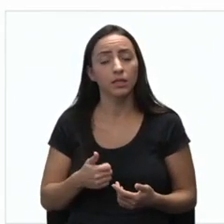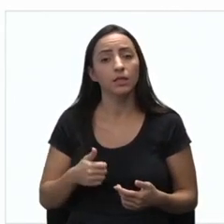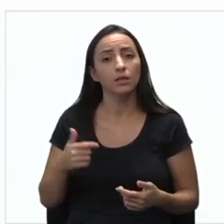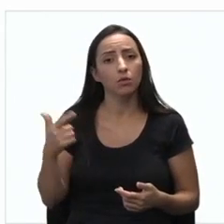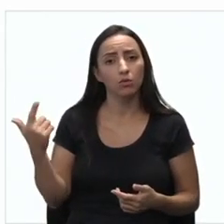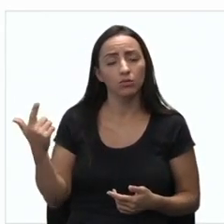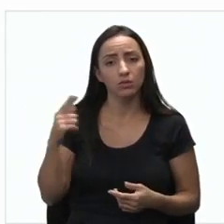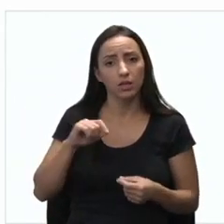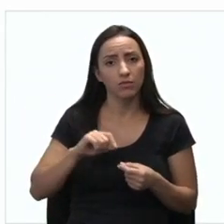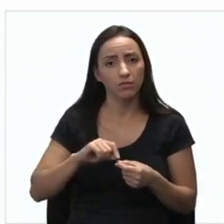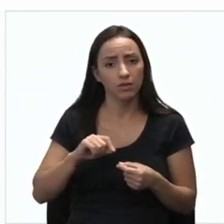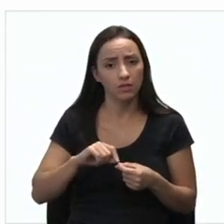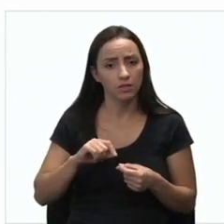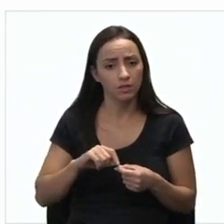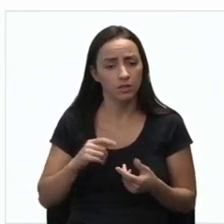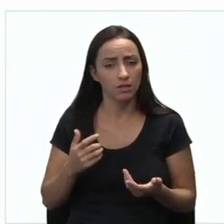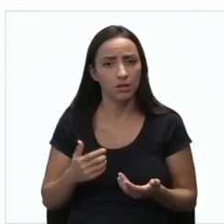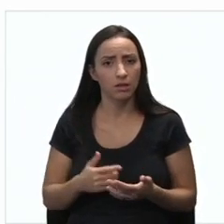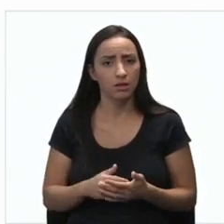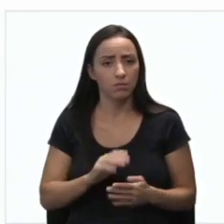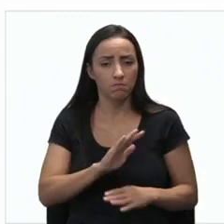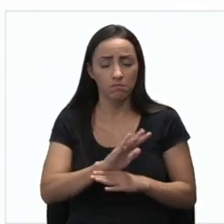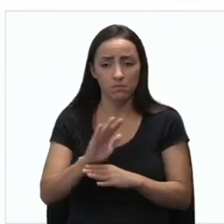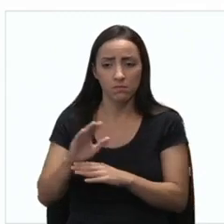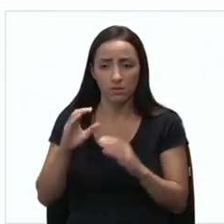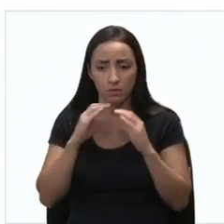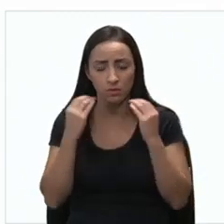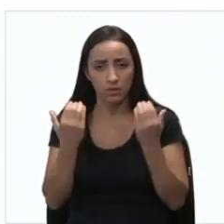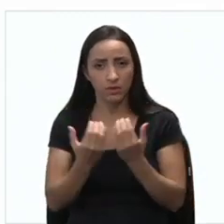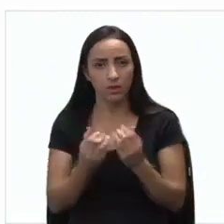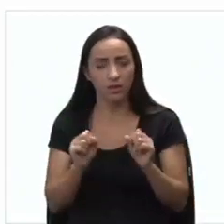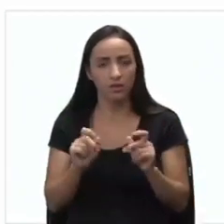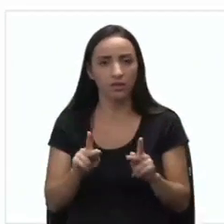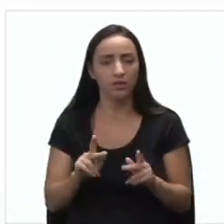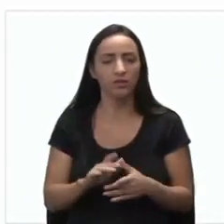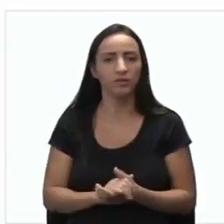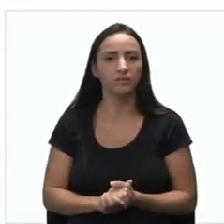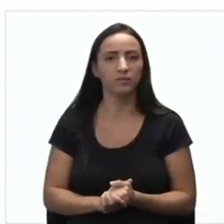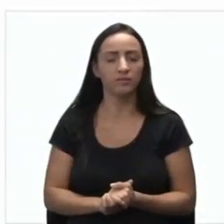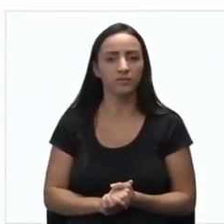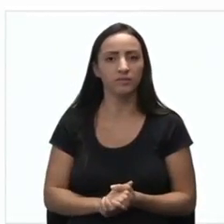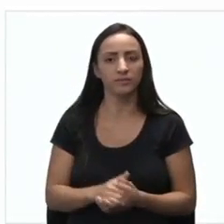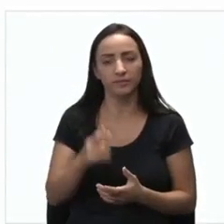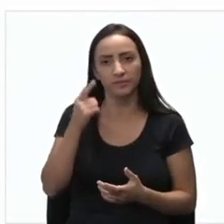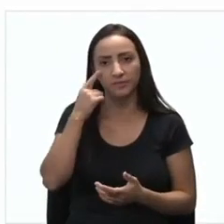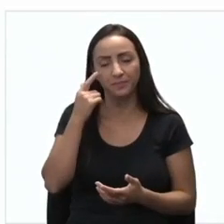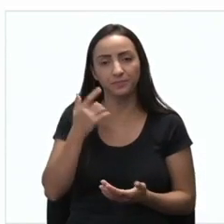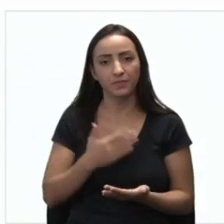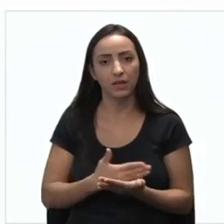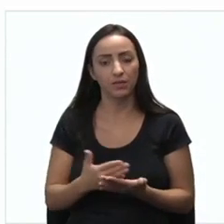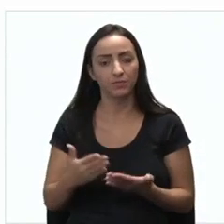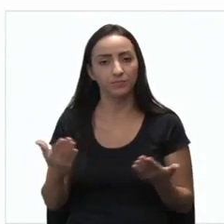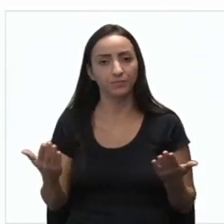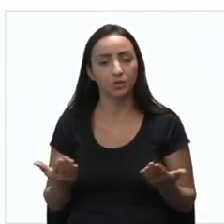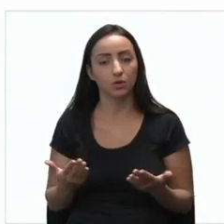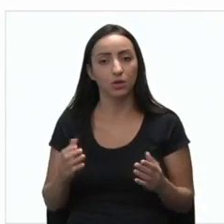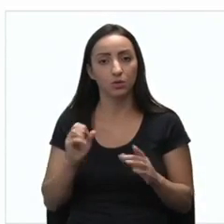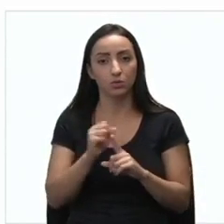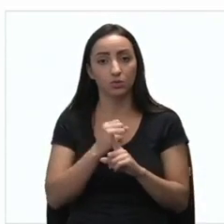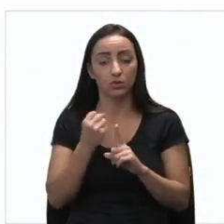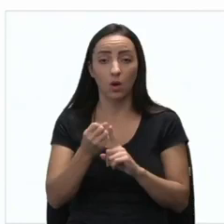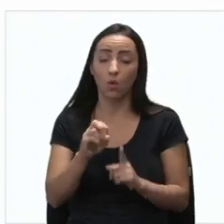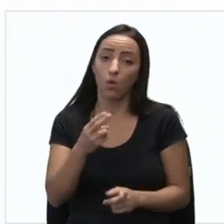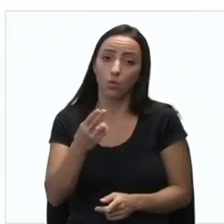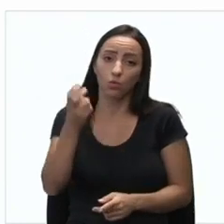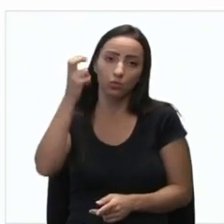fazer contribuições à sua comunidade, certo? Então, vamos aos aspectos sociais ou